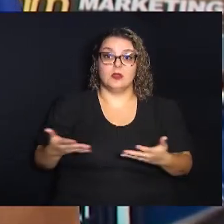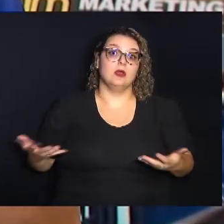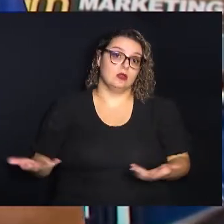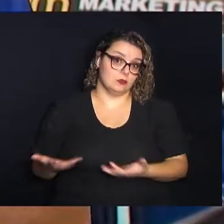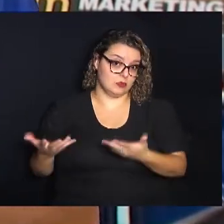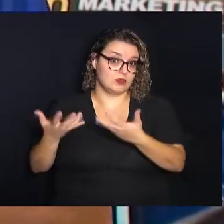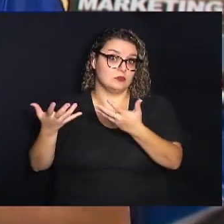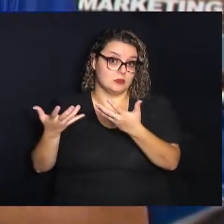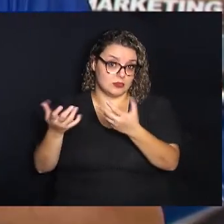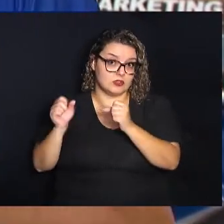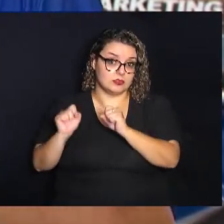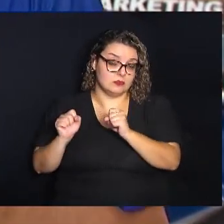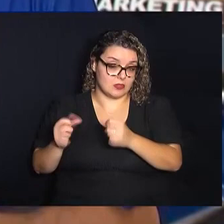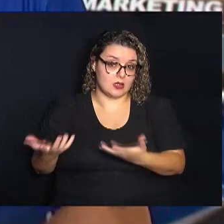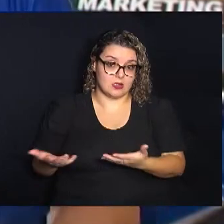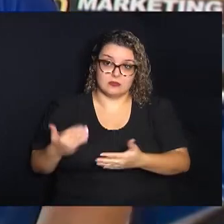trabalhando.